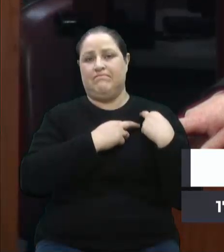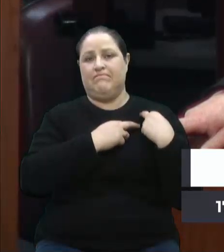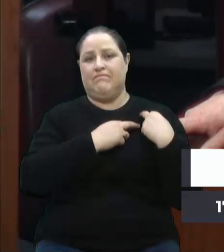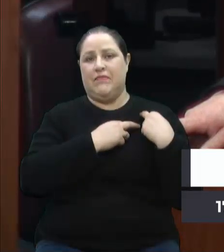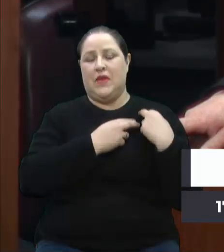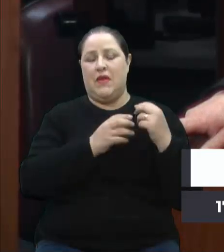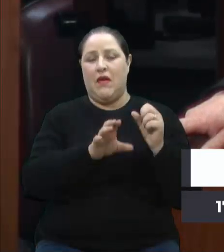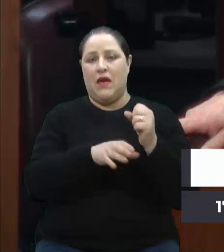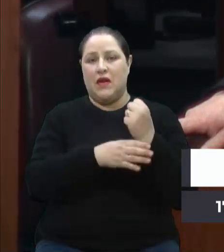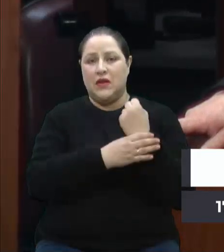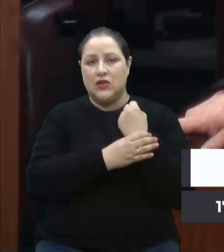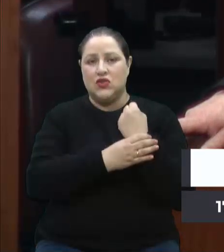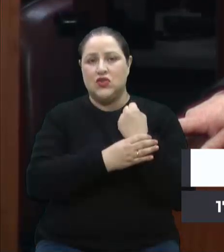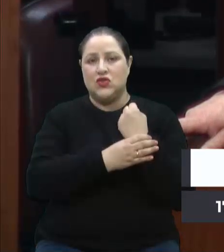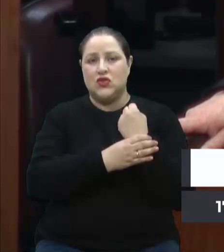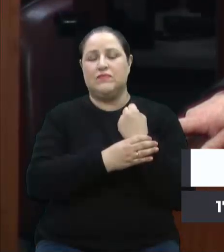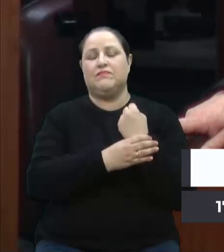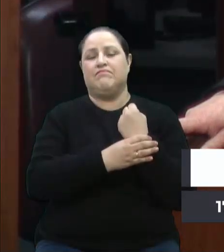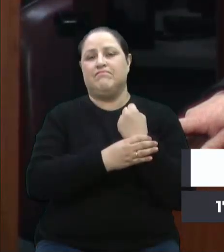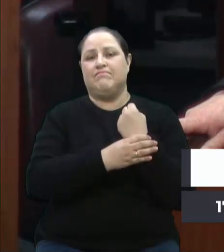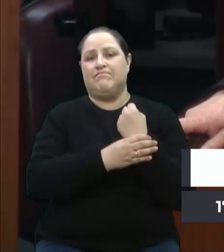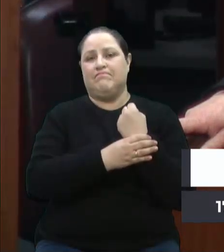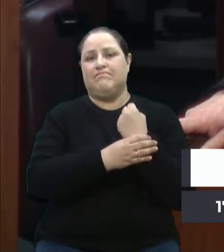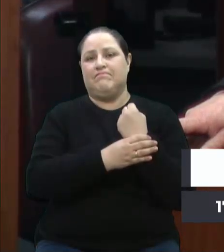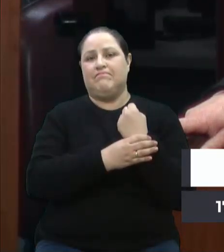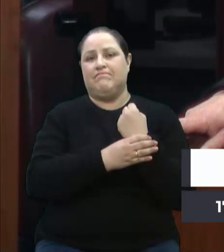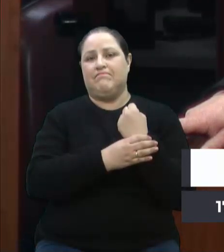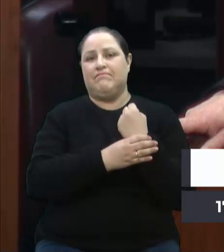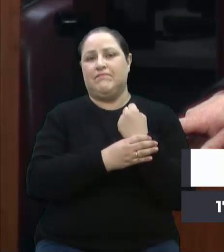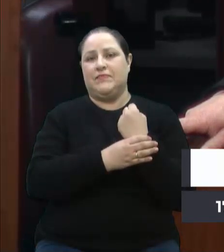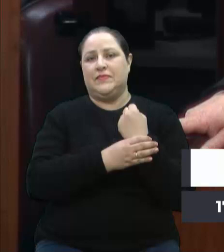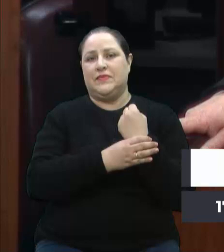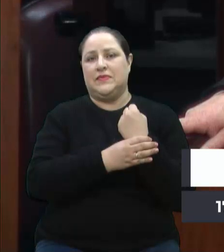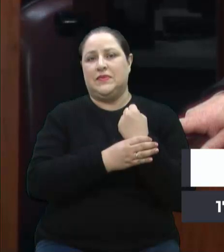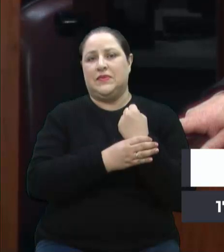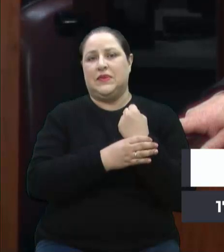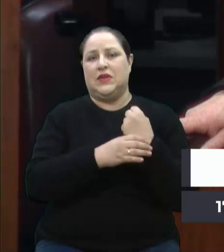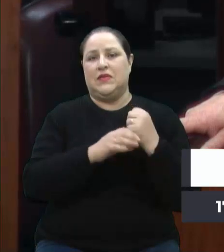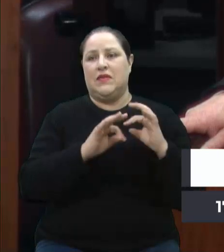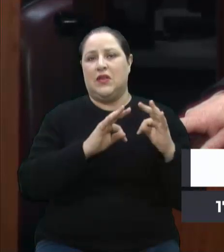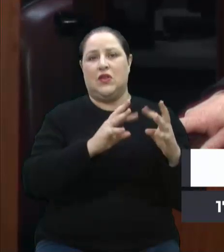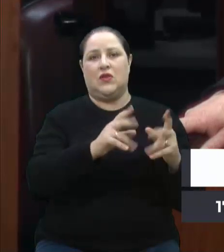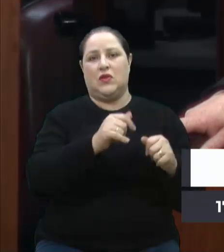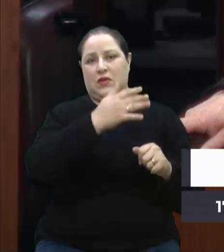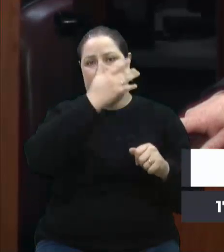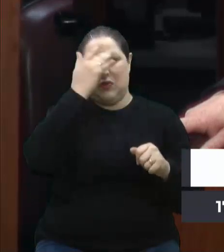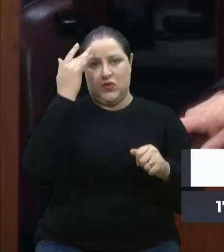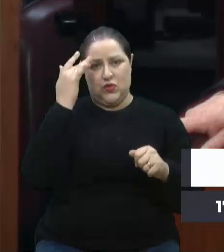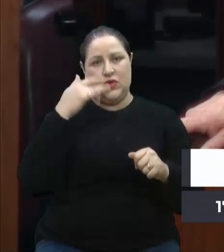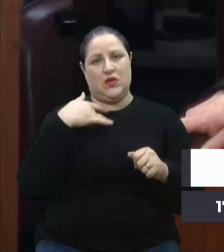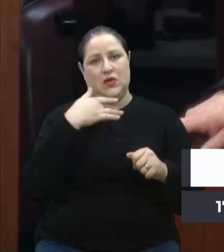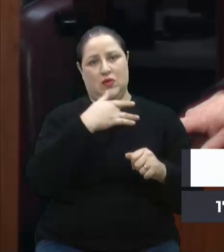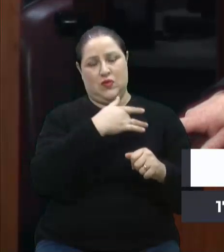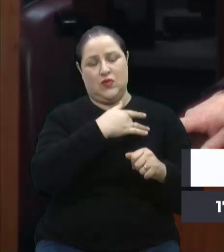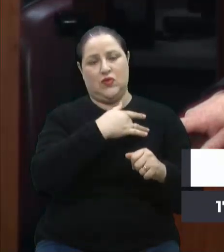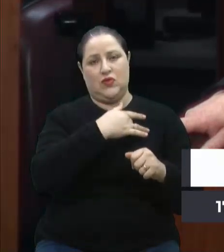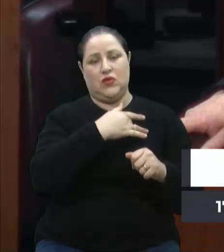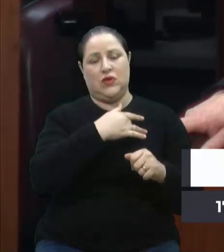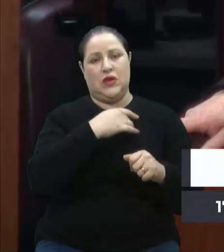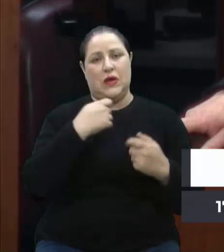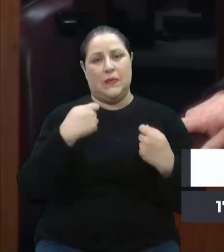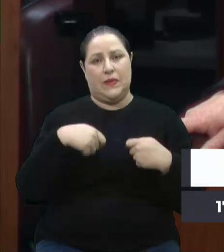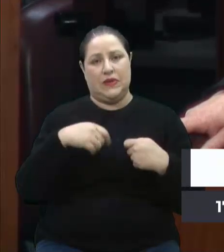Comunidade das pessoas nós precisamos ter a certeza de que caso nós